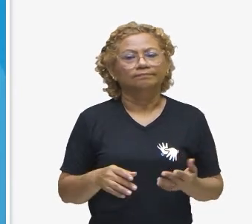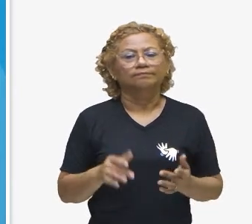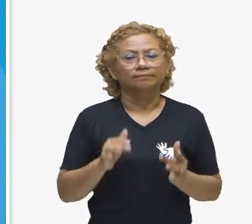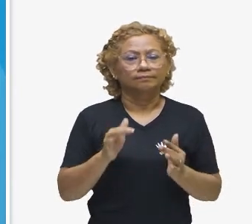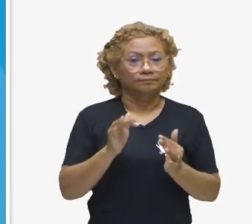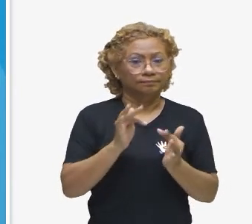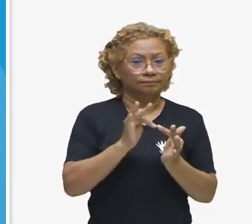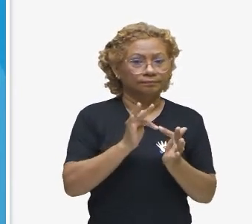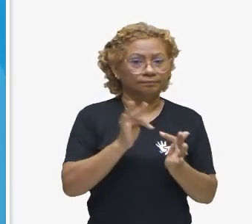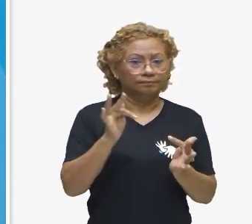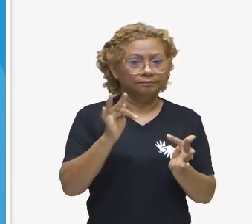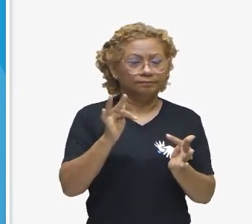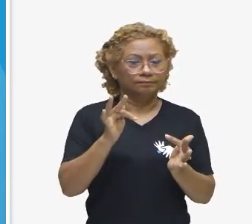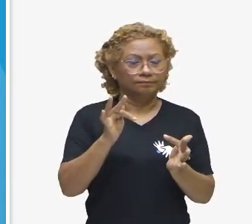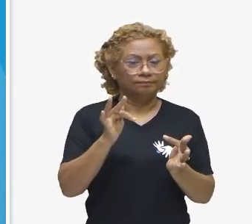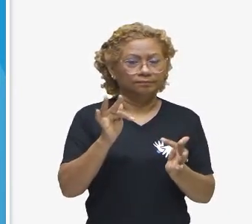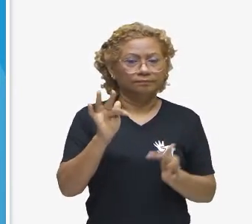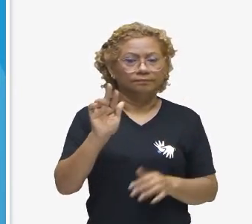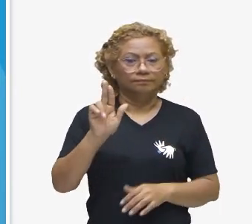cosseno.